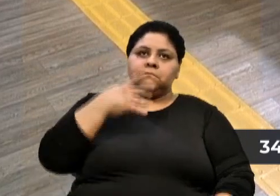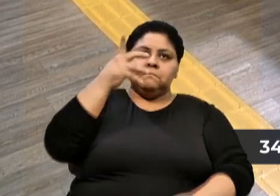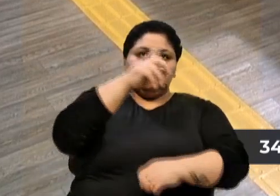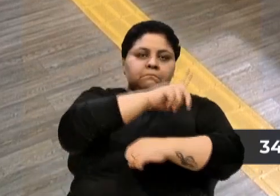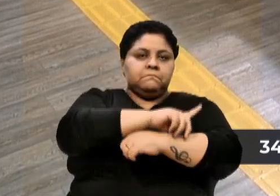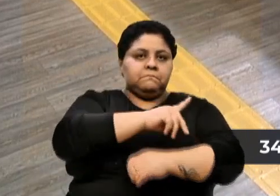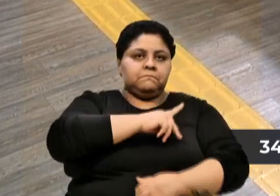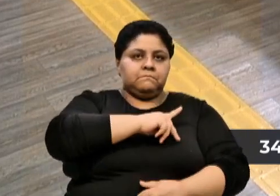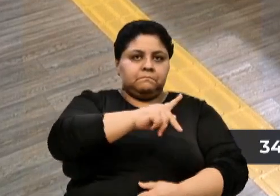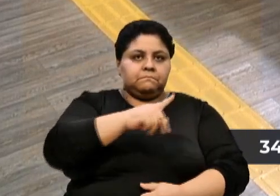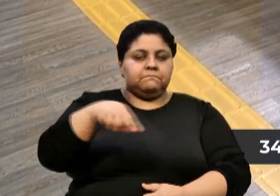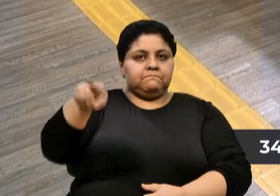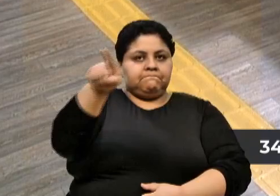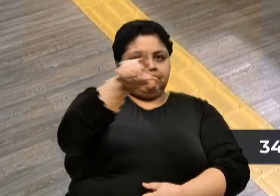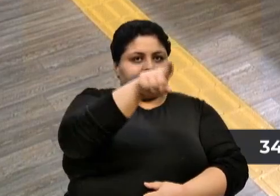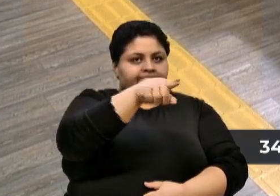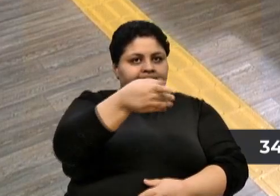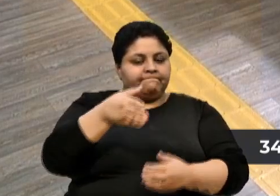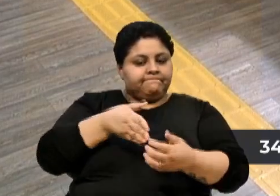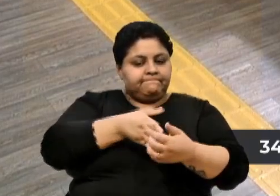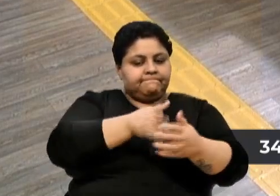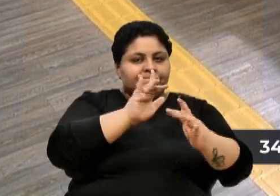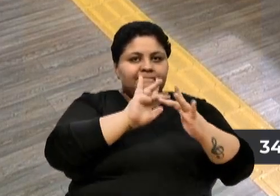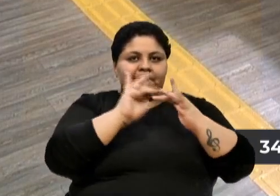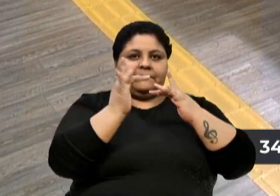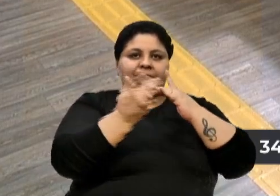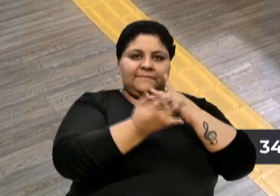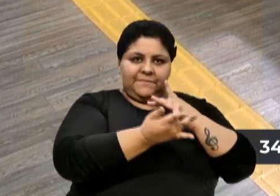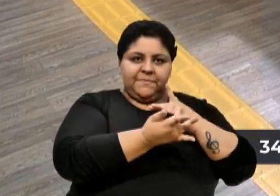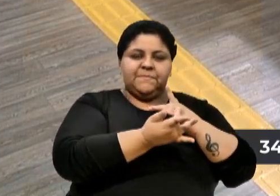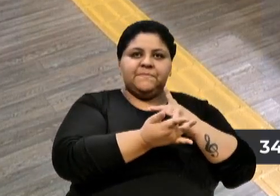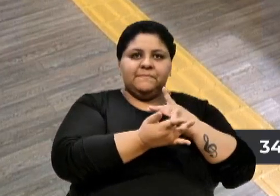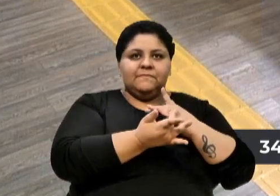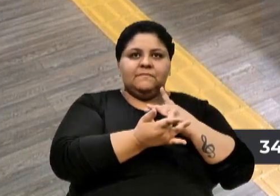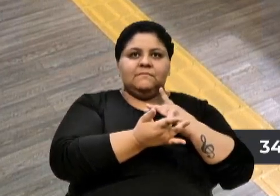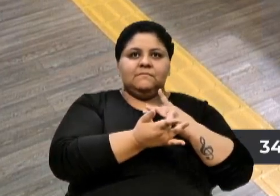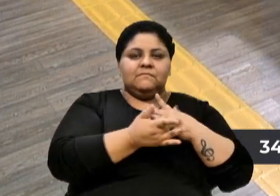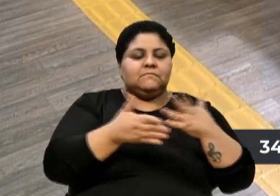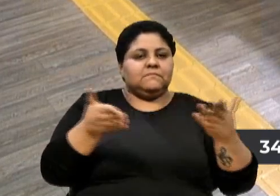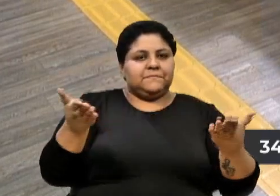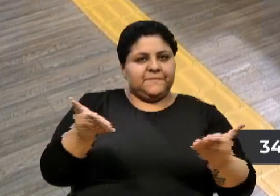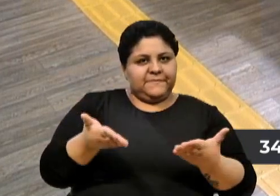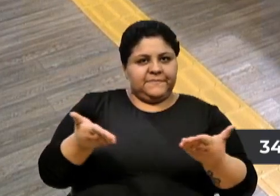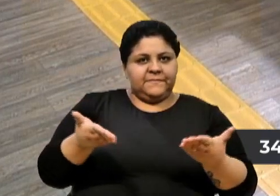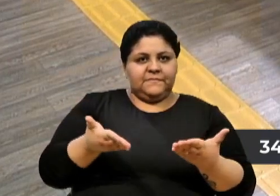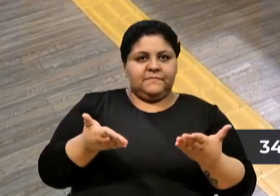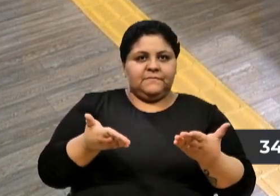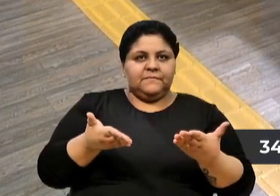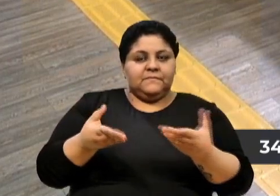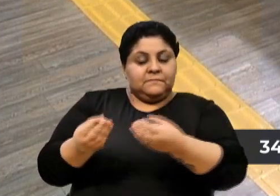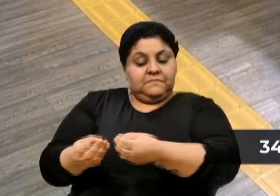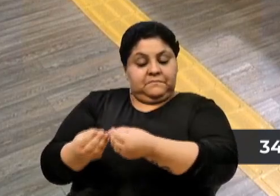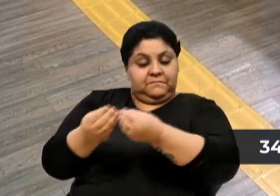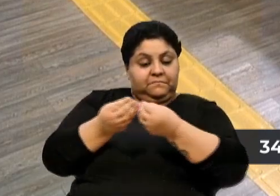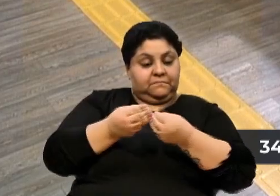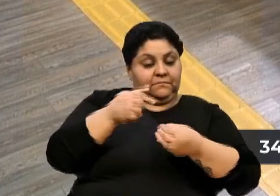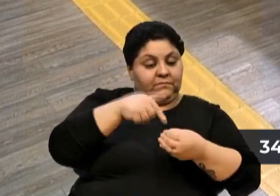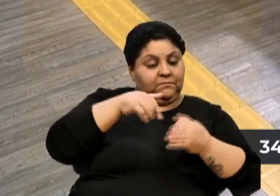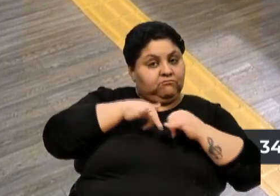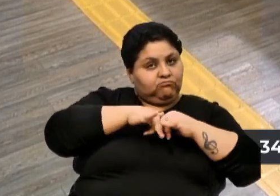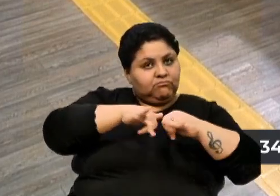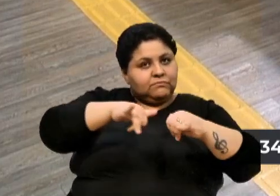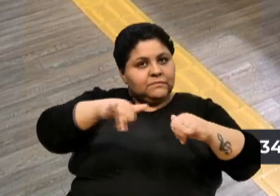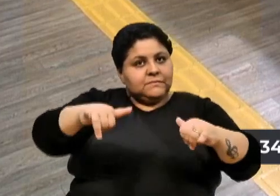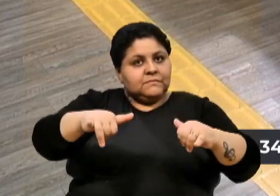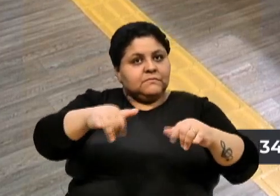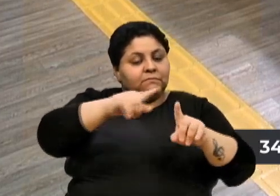presidente, a você que nos acompanha pelas redes sociais. Hoje trago aqui uma informação